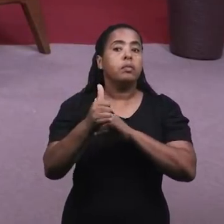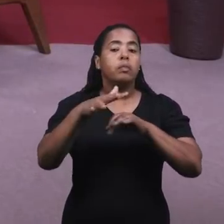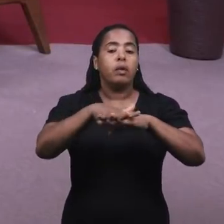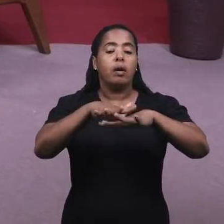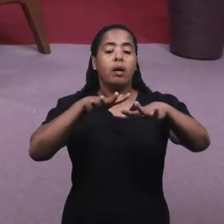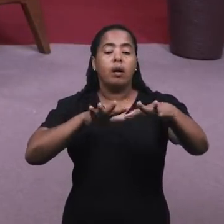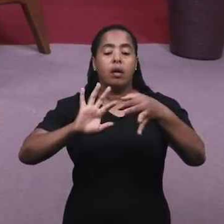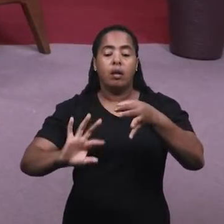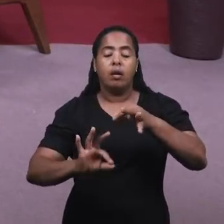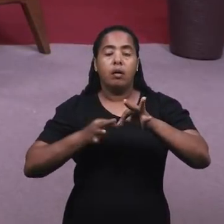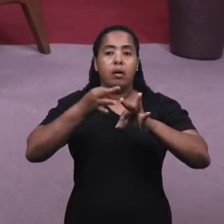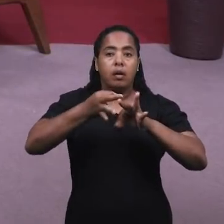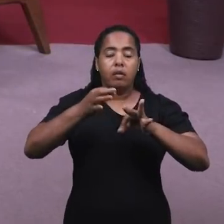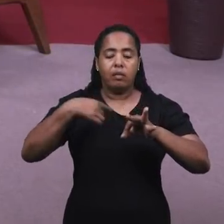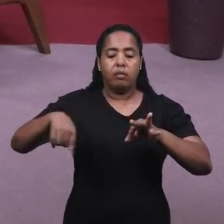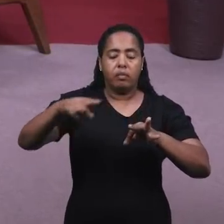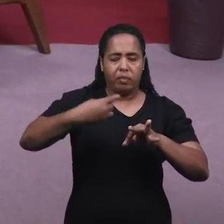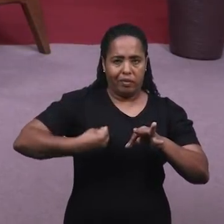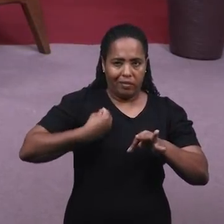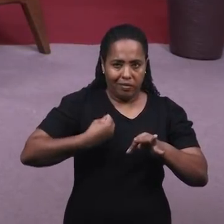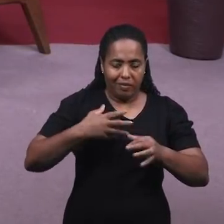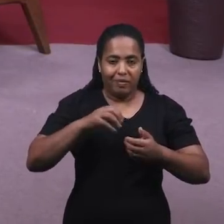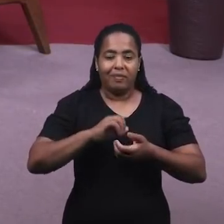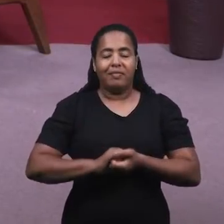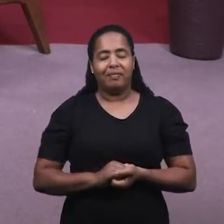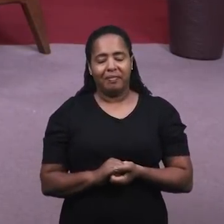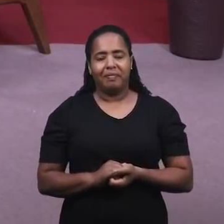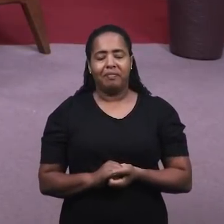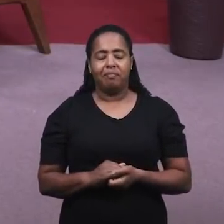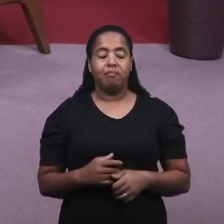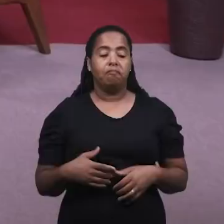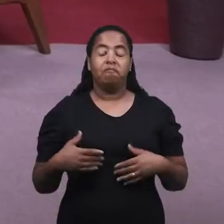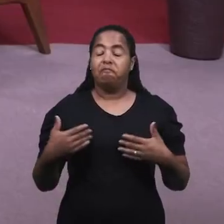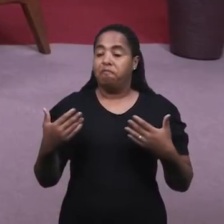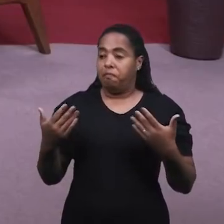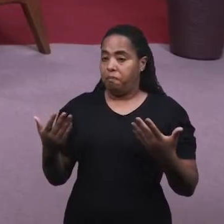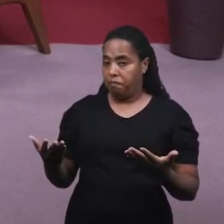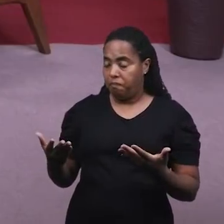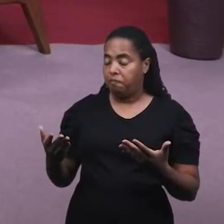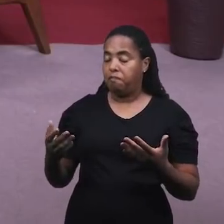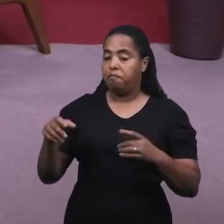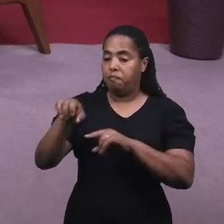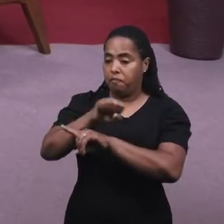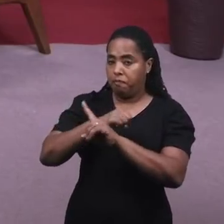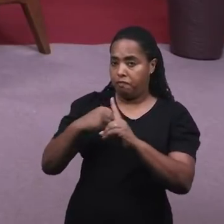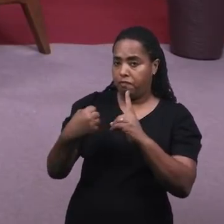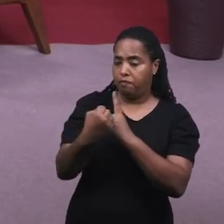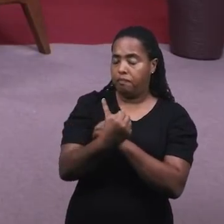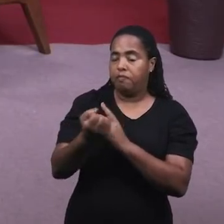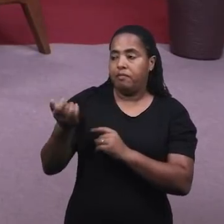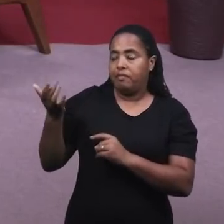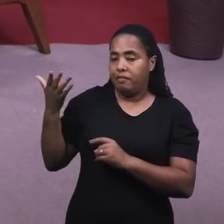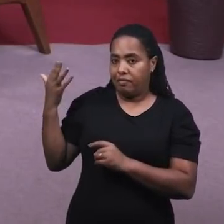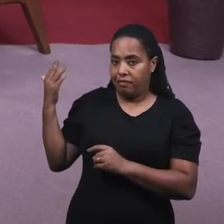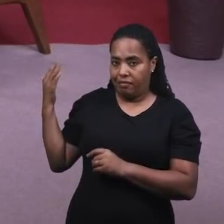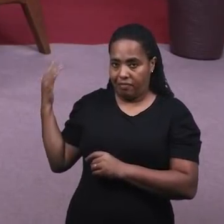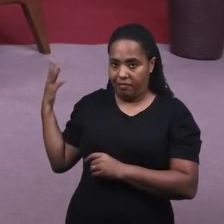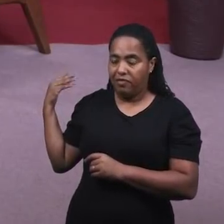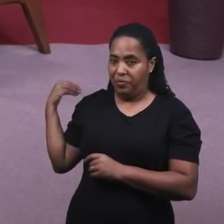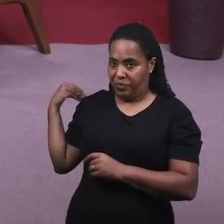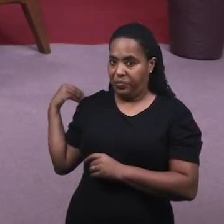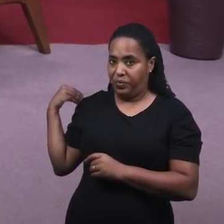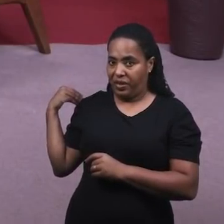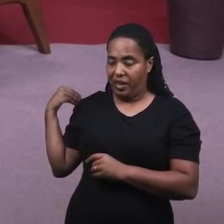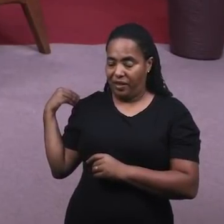para nós? Bem, a sociedade daquela época era